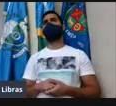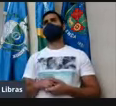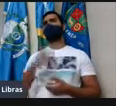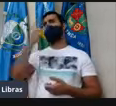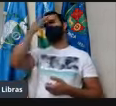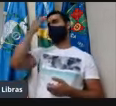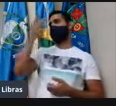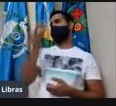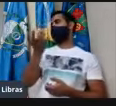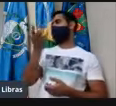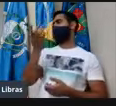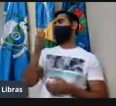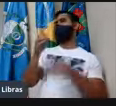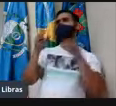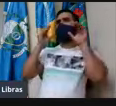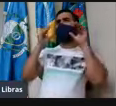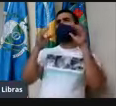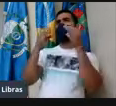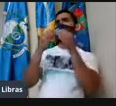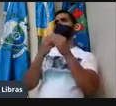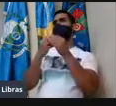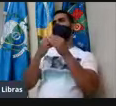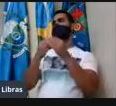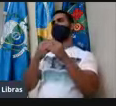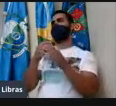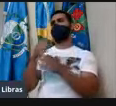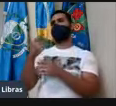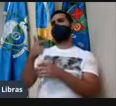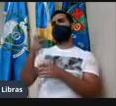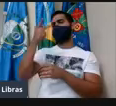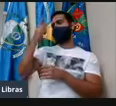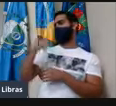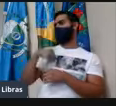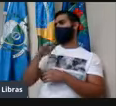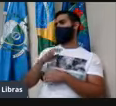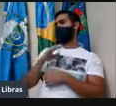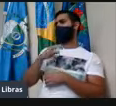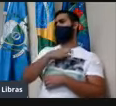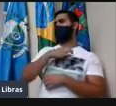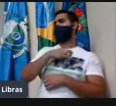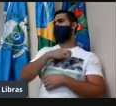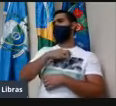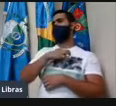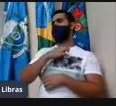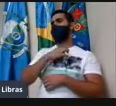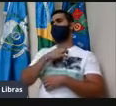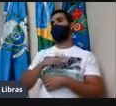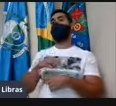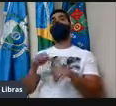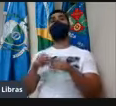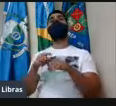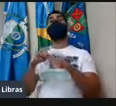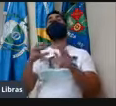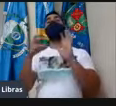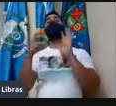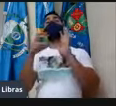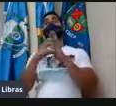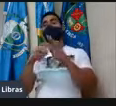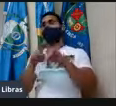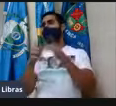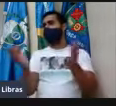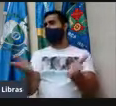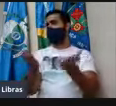participar desse Conselho Municipal de Previdência. Sendo a Câmara Municipal uma patrocinadora do